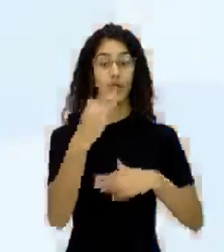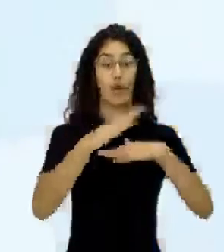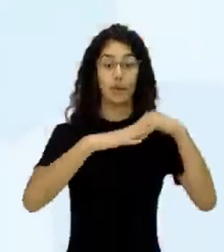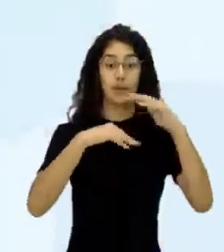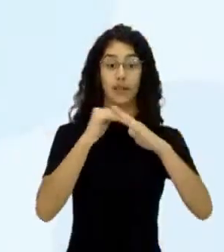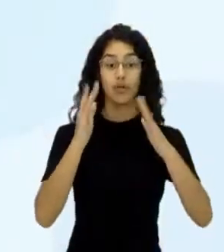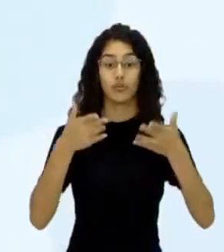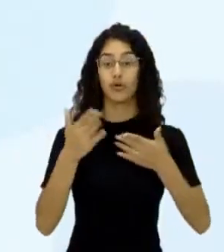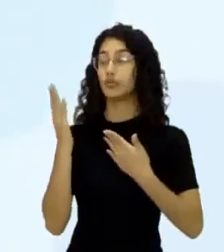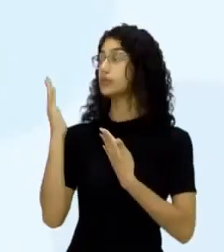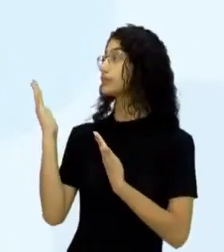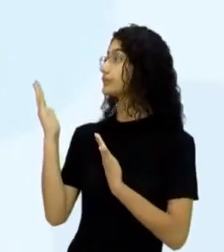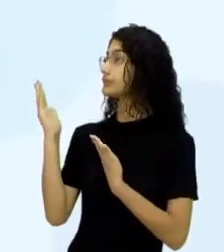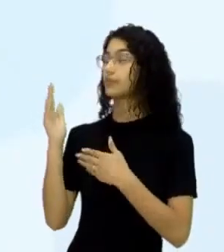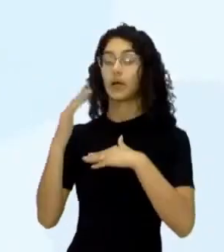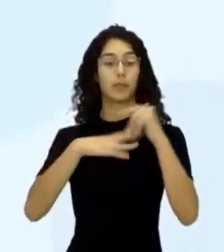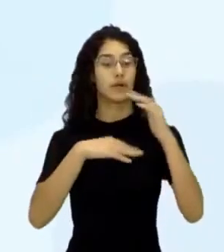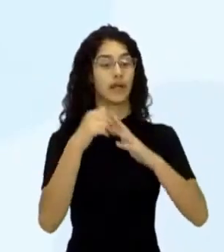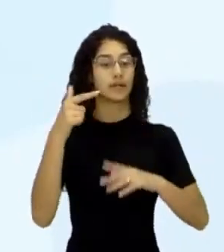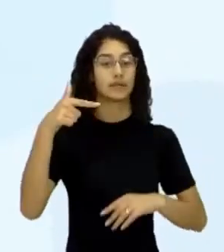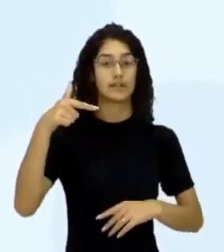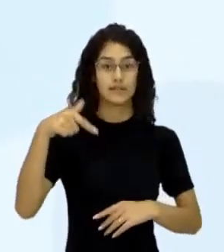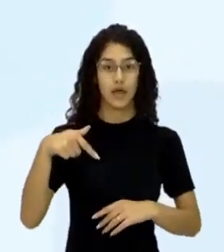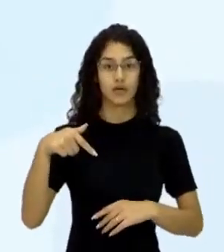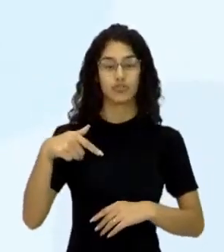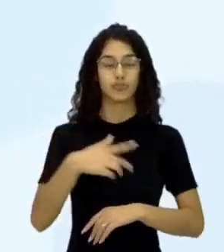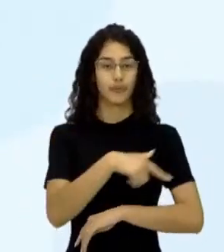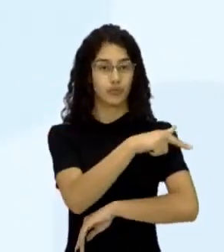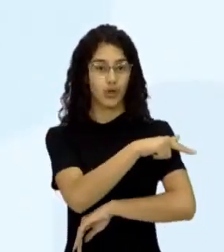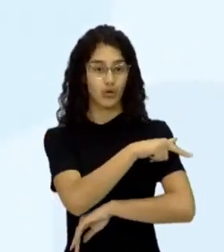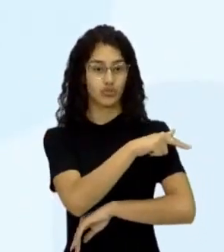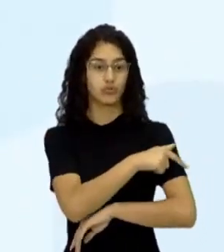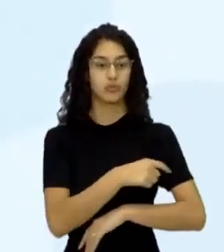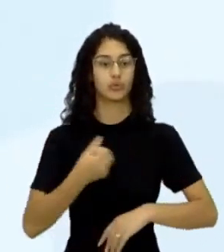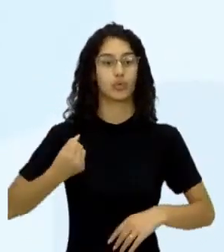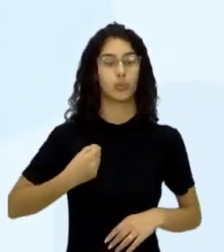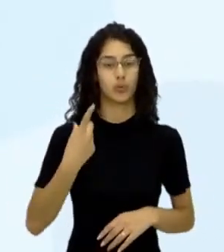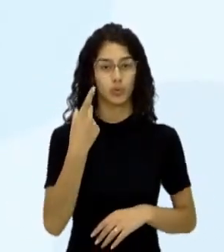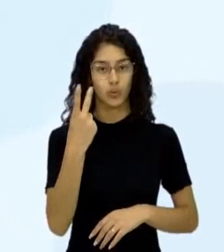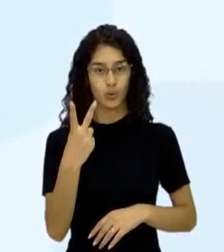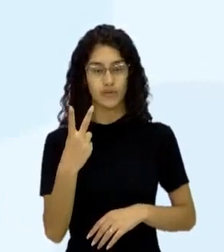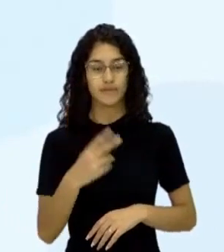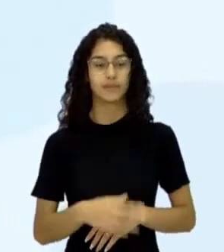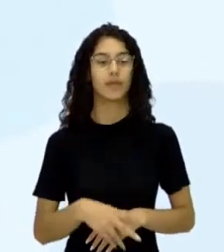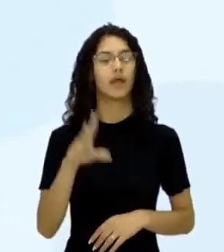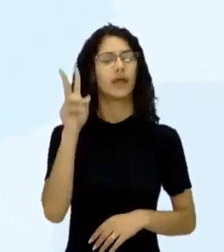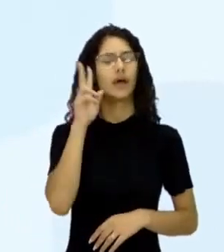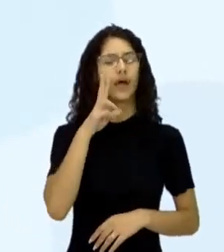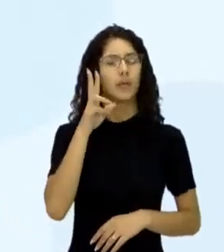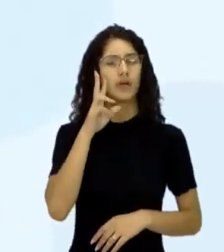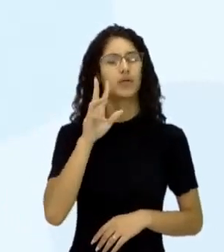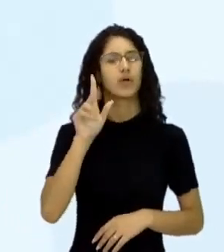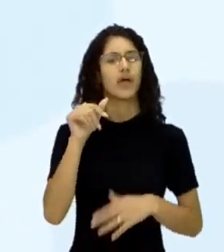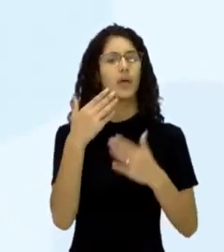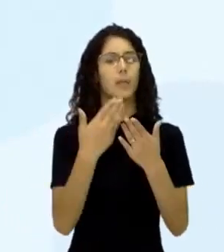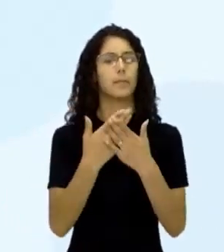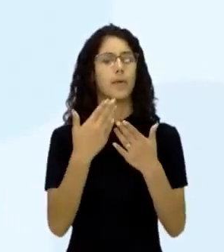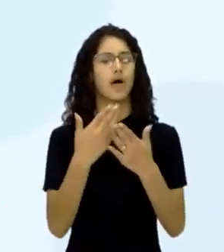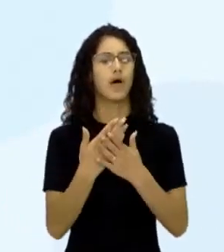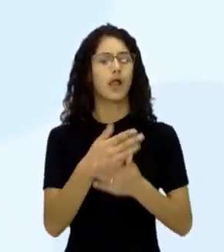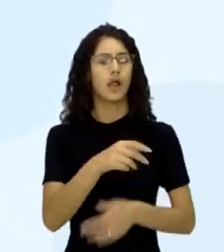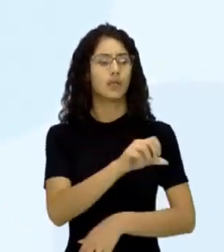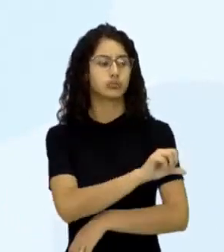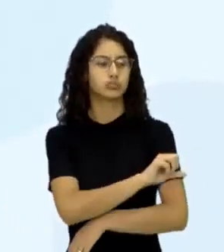habilidade hoje é a habilidade 7, né, do 7º ano, número 12. Lembrando que esta é uma aula da série de